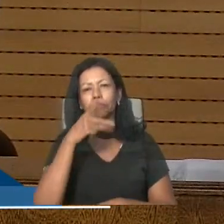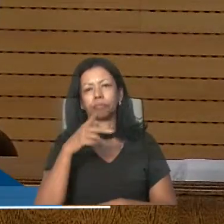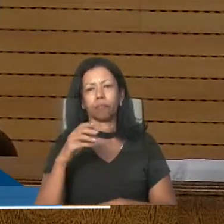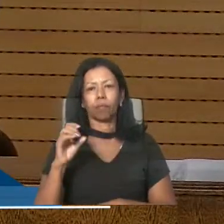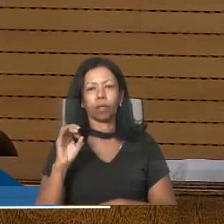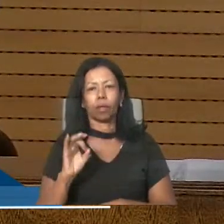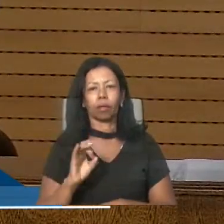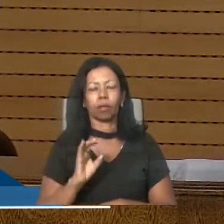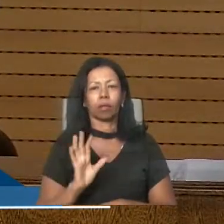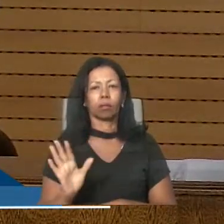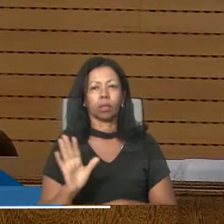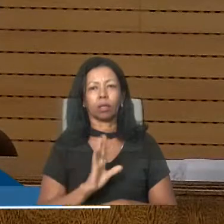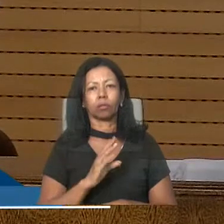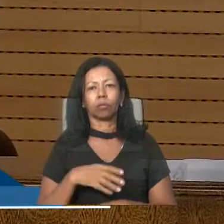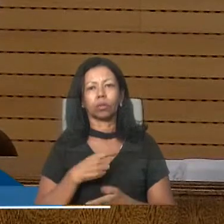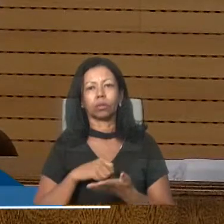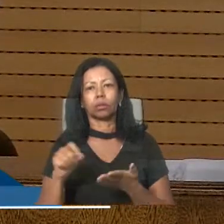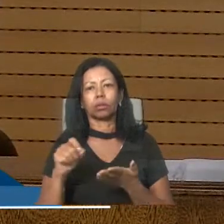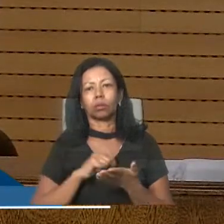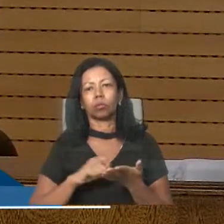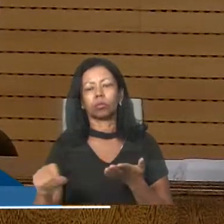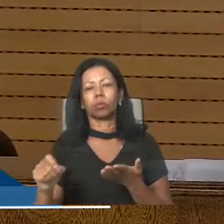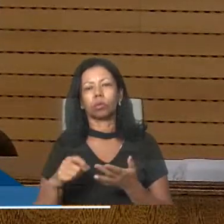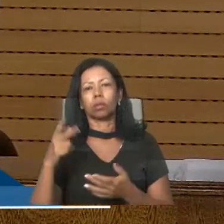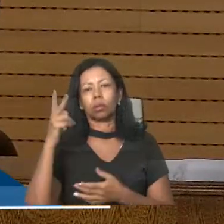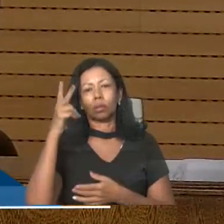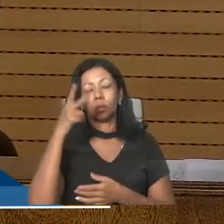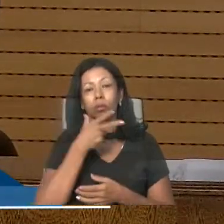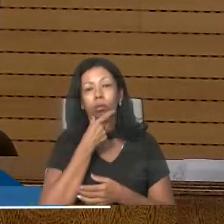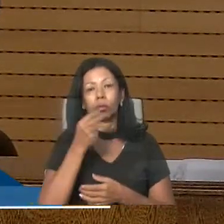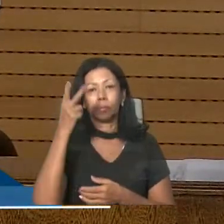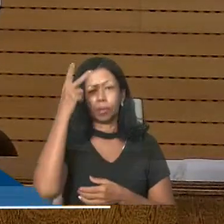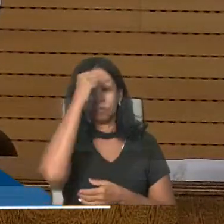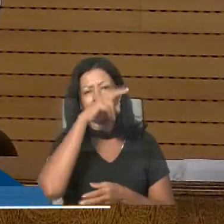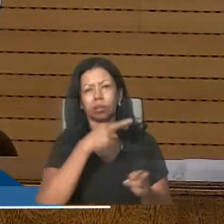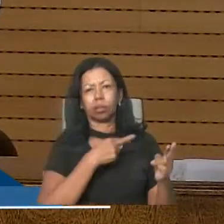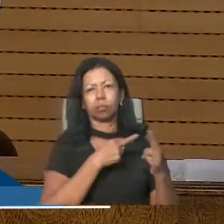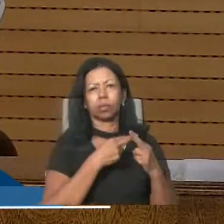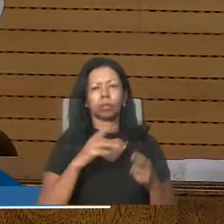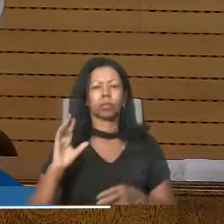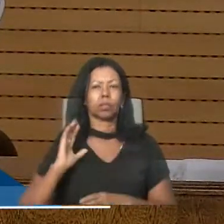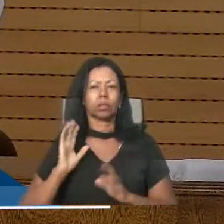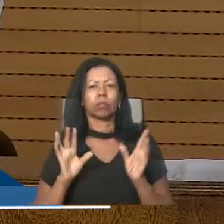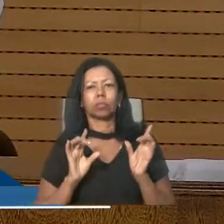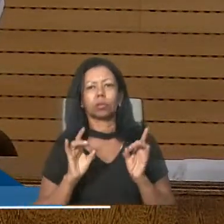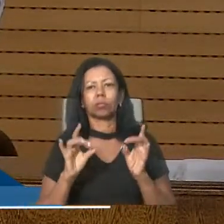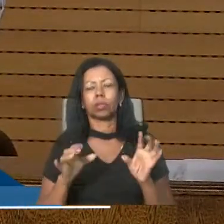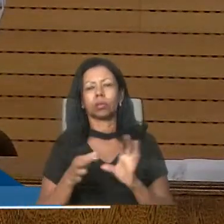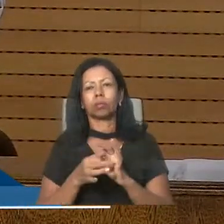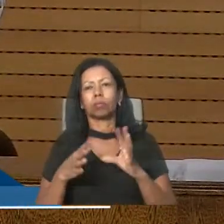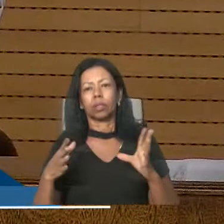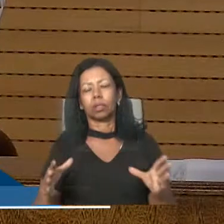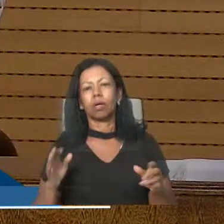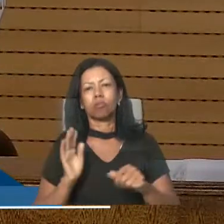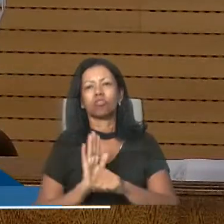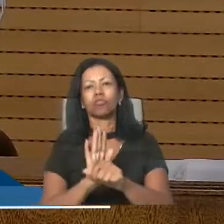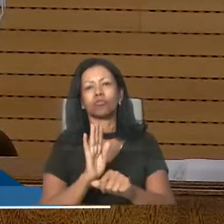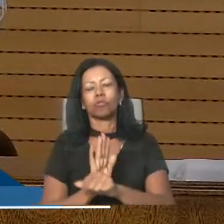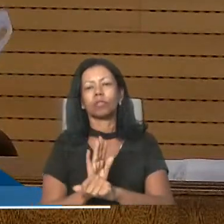Câmara, com a sanção do prefeito, dispor sobre as matérias de competência do município, especialmente autorizar a concessão dos